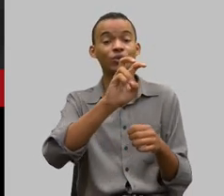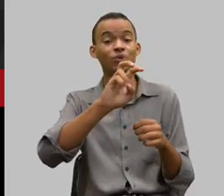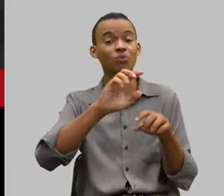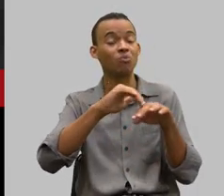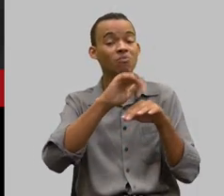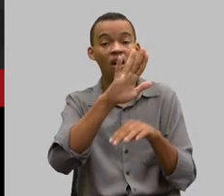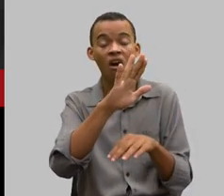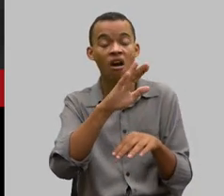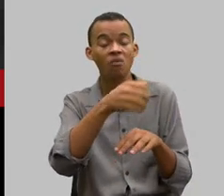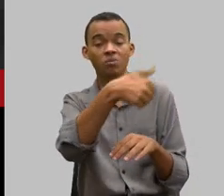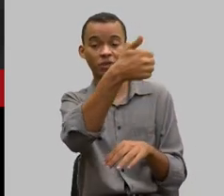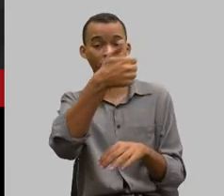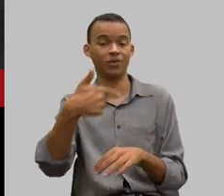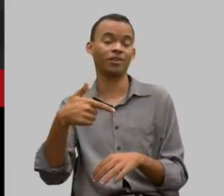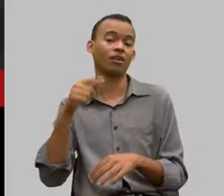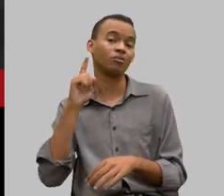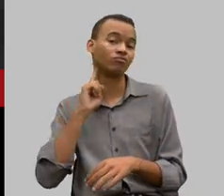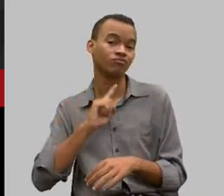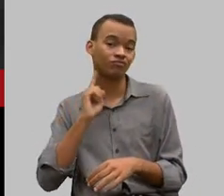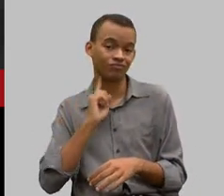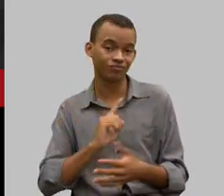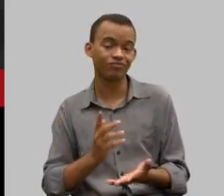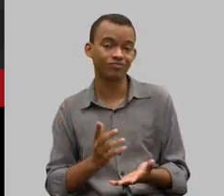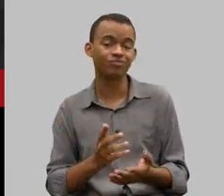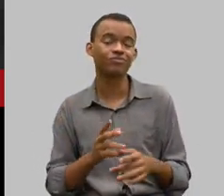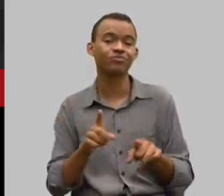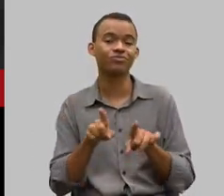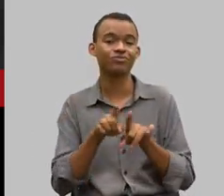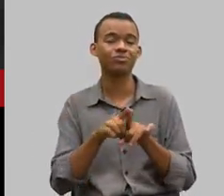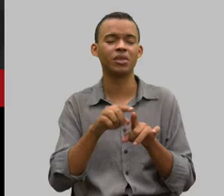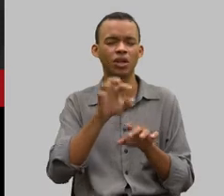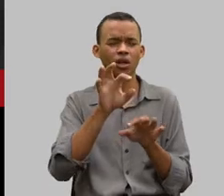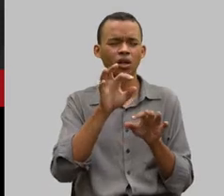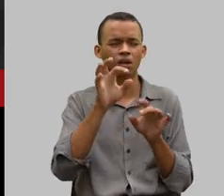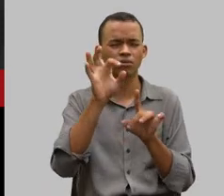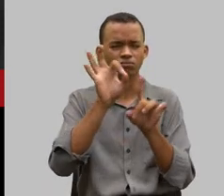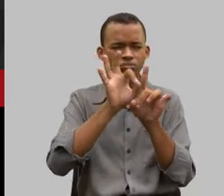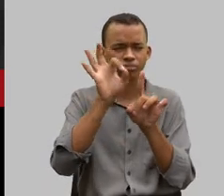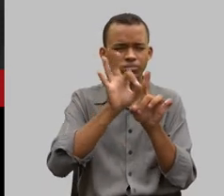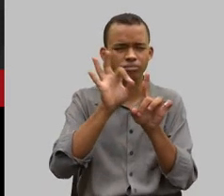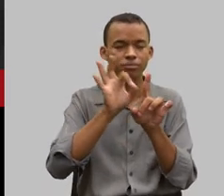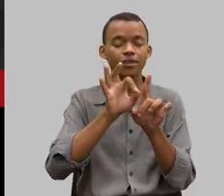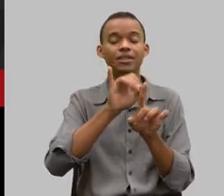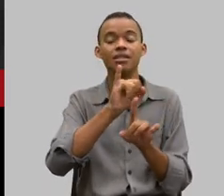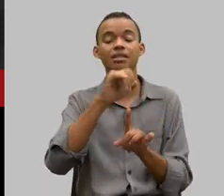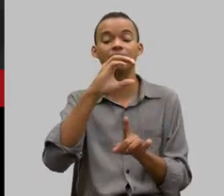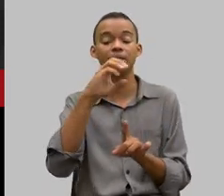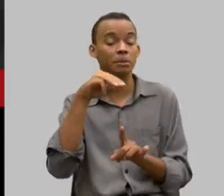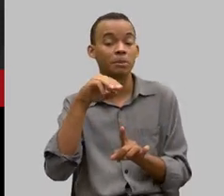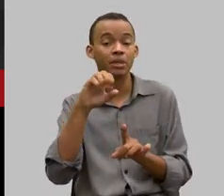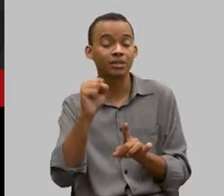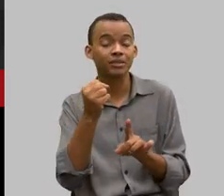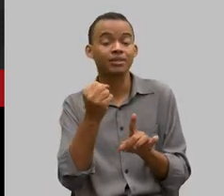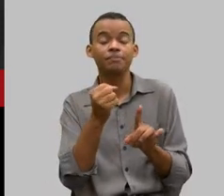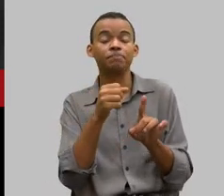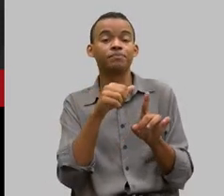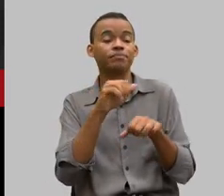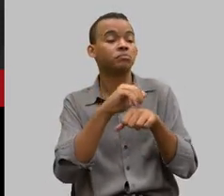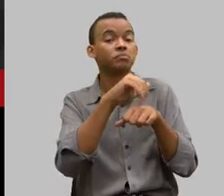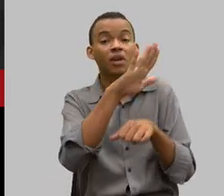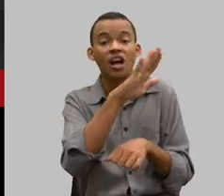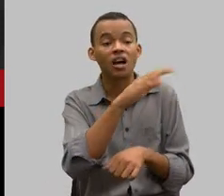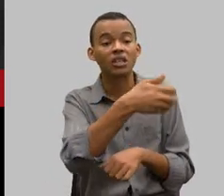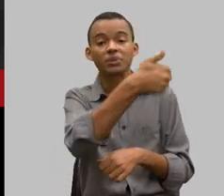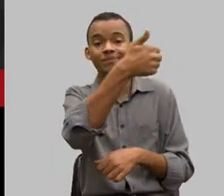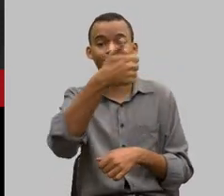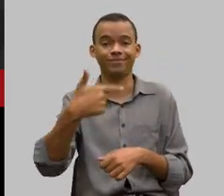7,5 vezes mais com relação a percentual do ICMS então eu faço esse